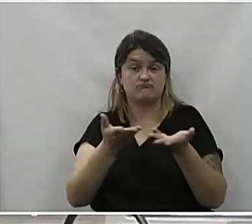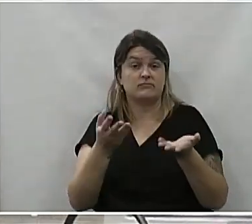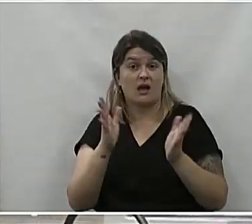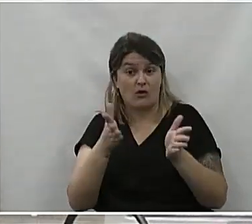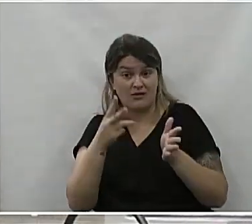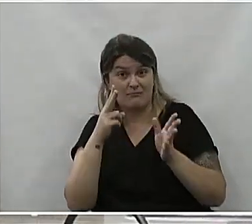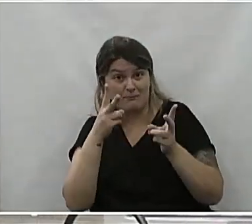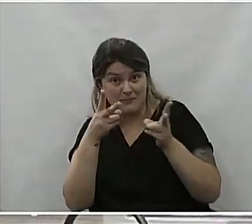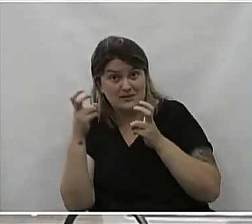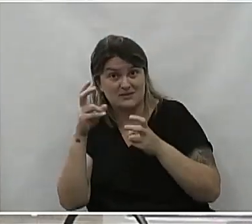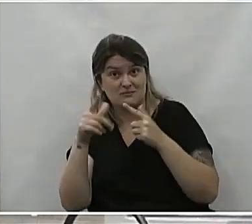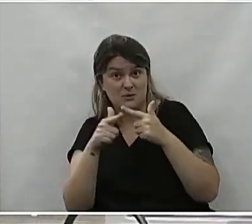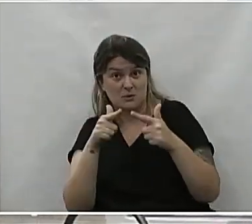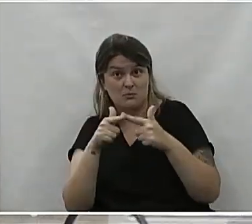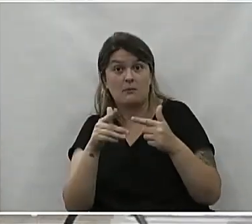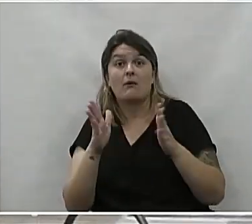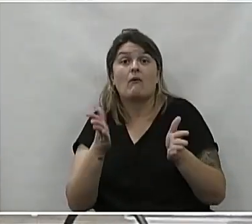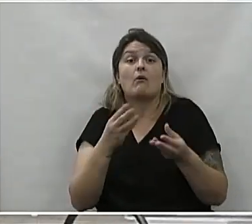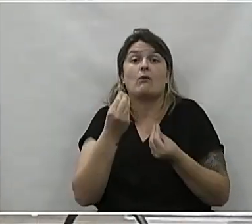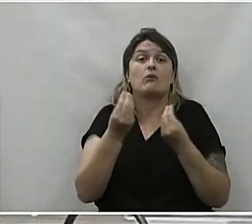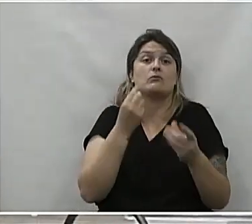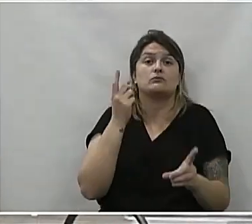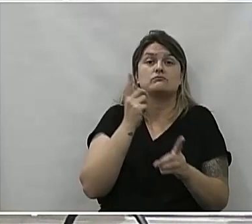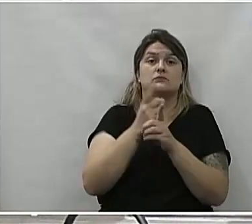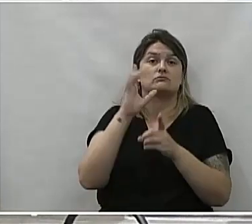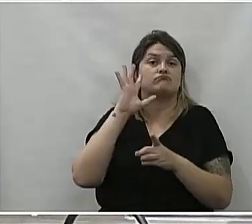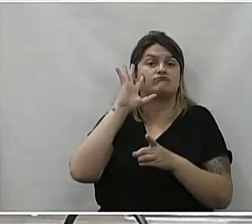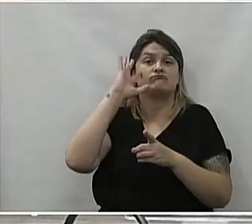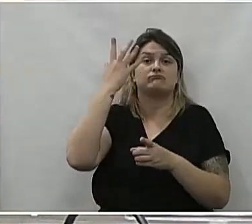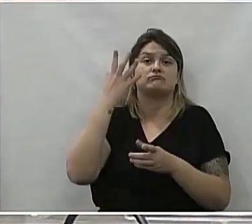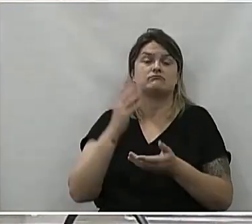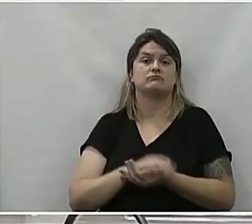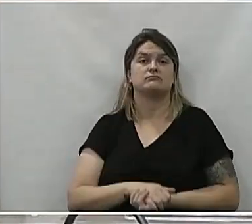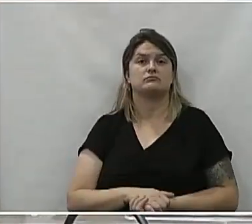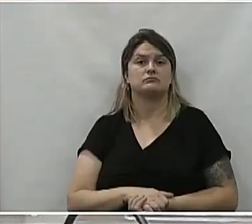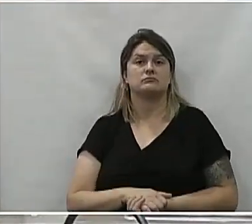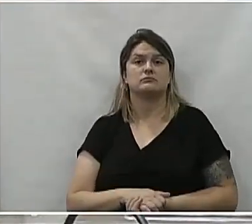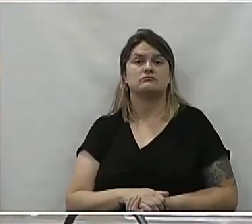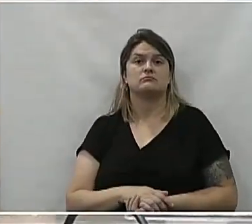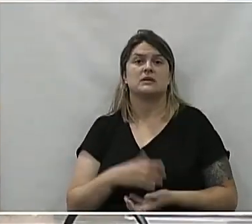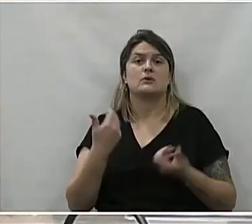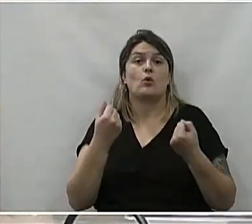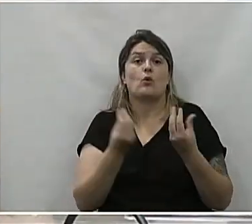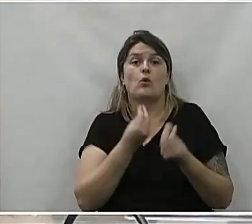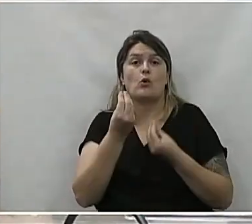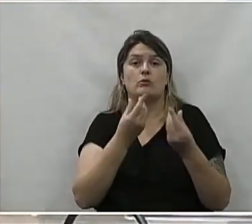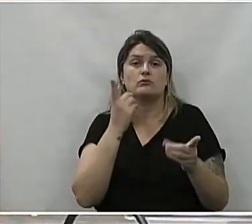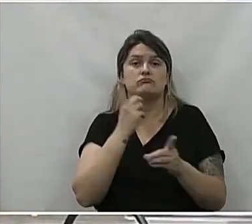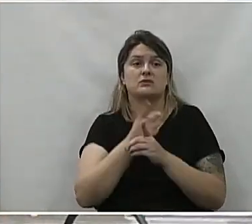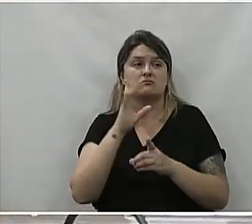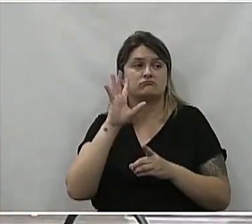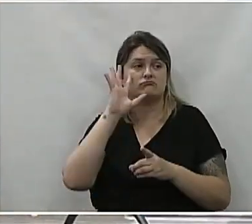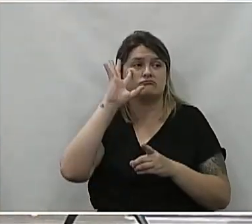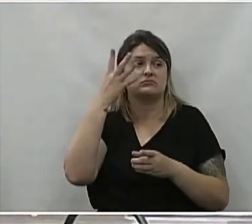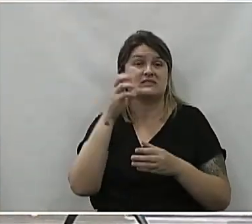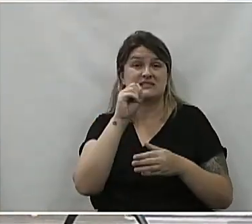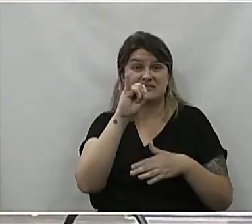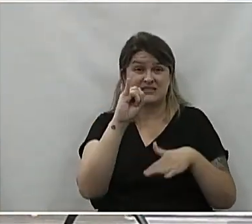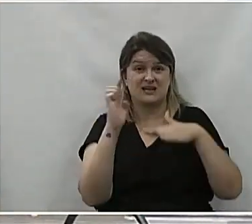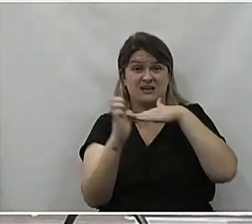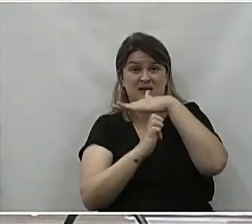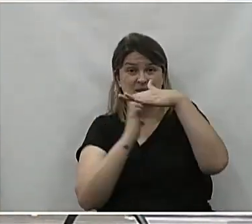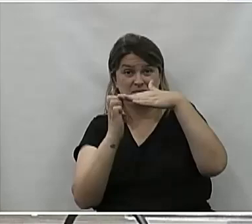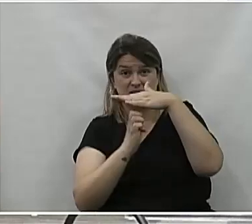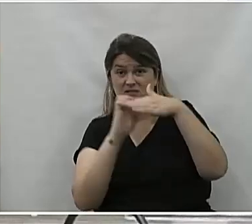Nós estamos vendo Aqui O problema Está instaurado Precisamos chegar A um ponto De uma solução Se caso A empresa A qual